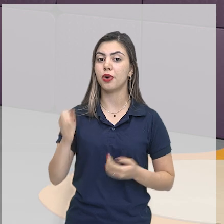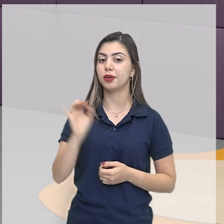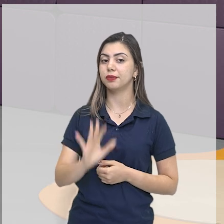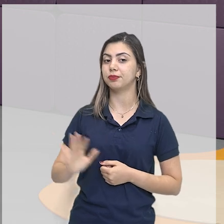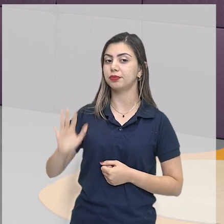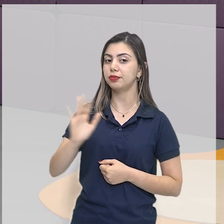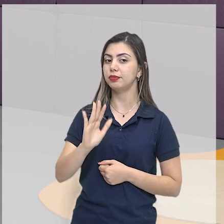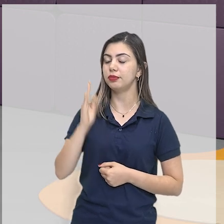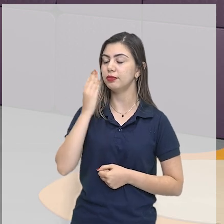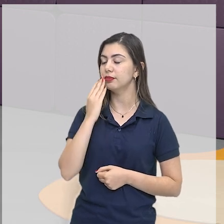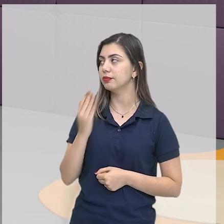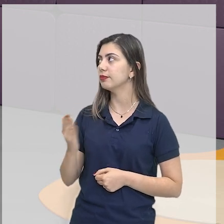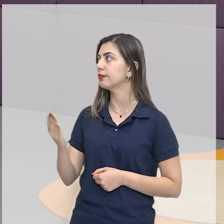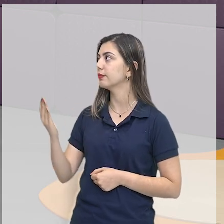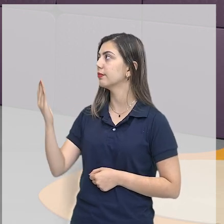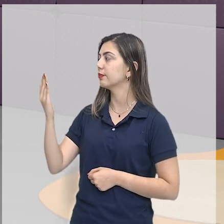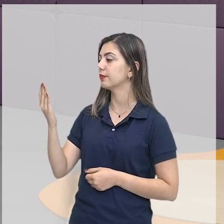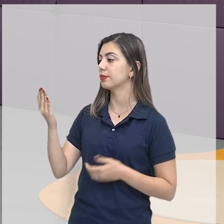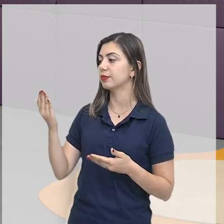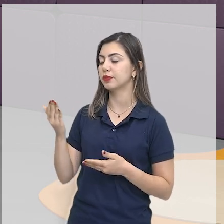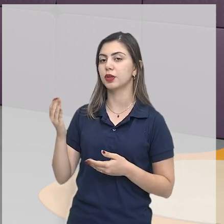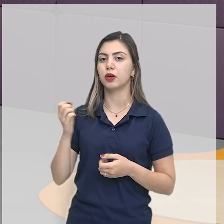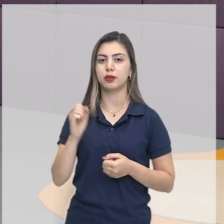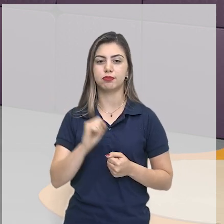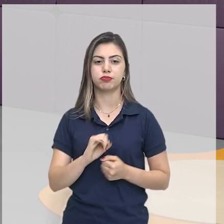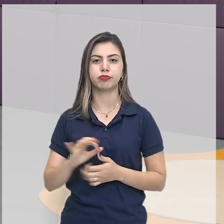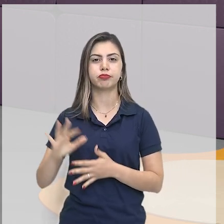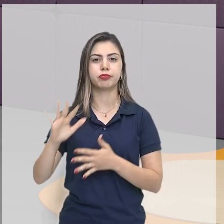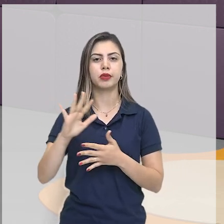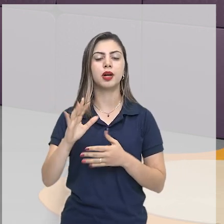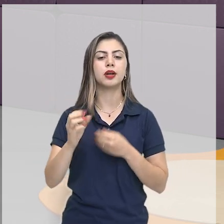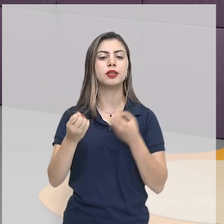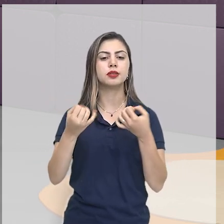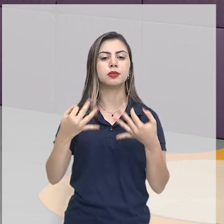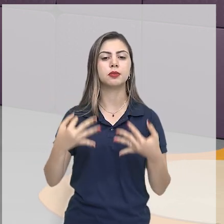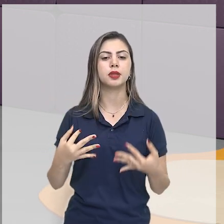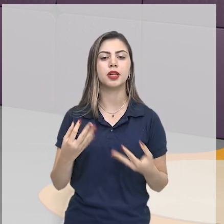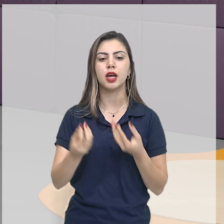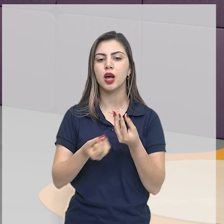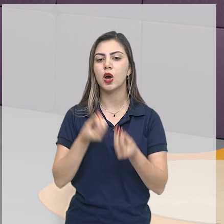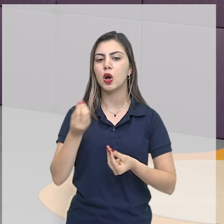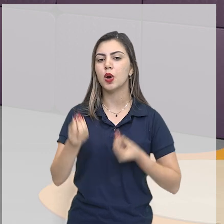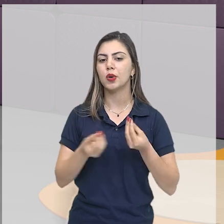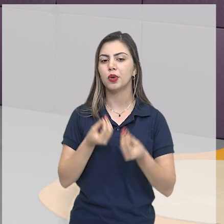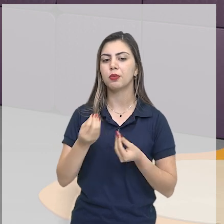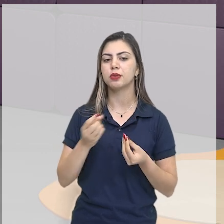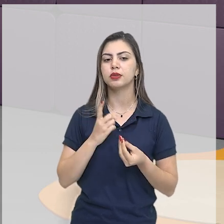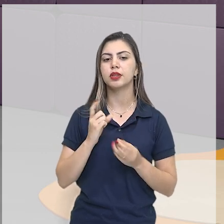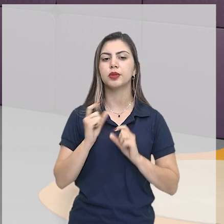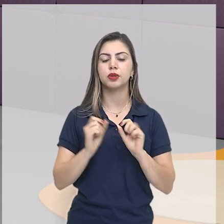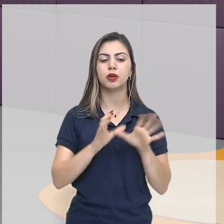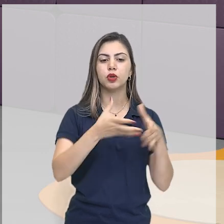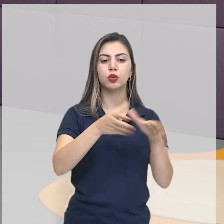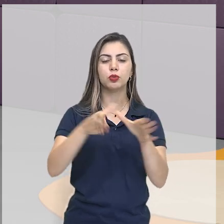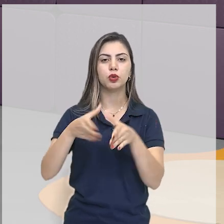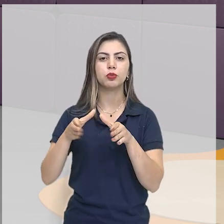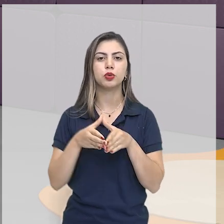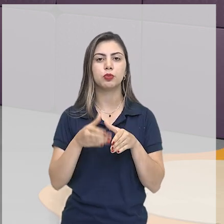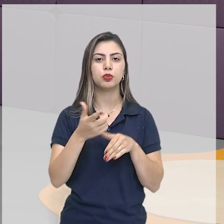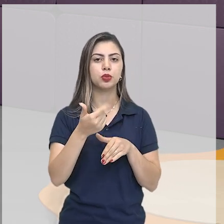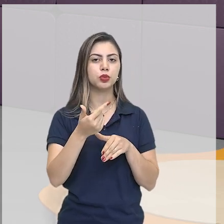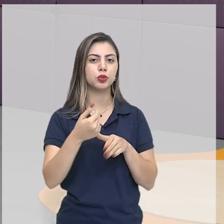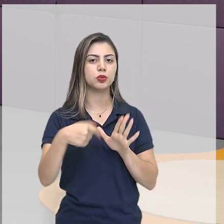justamente, né, um mapa que relata, né, e que nos mostra as 12 tribos de